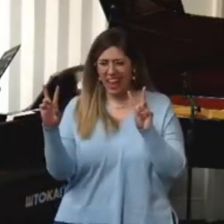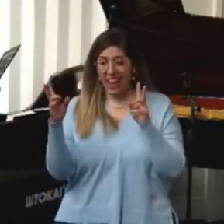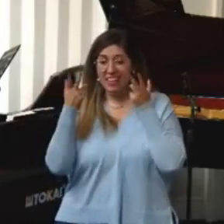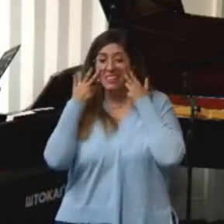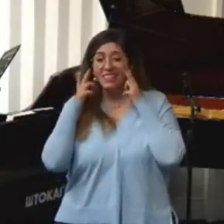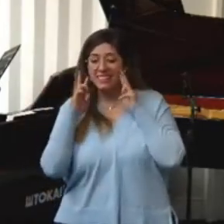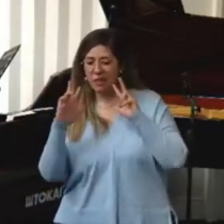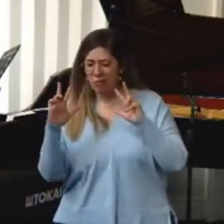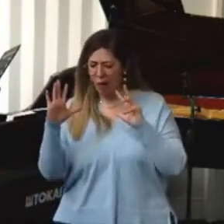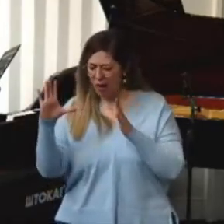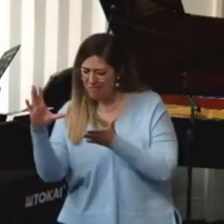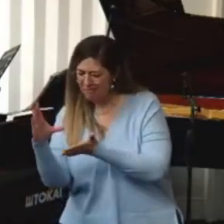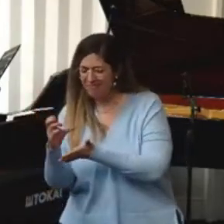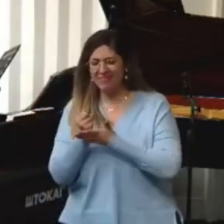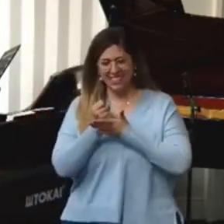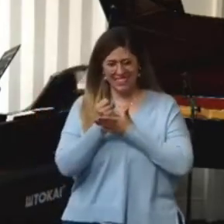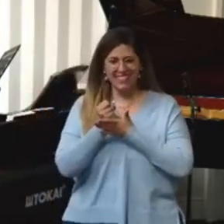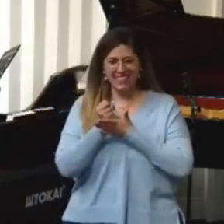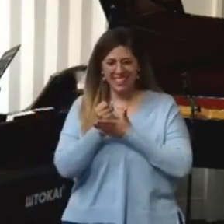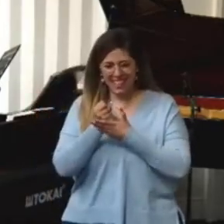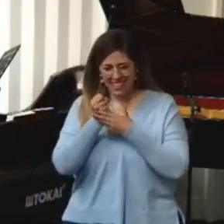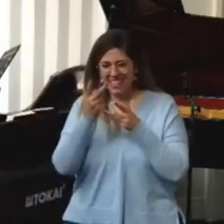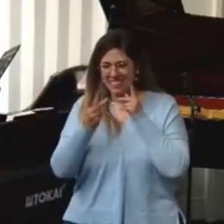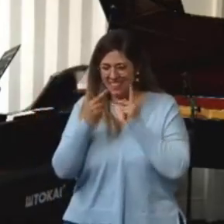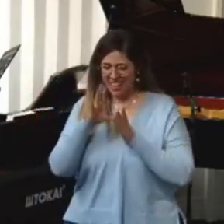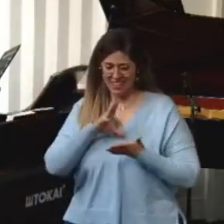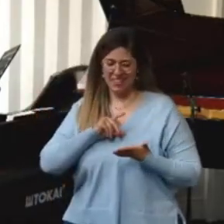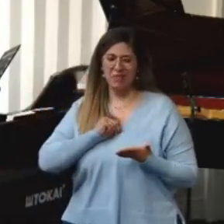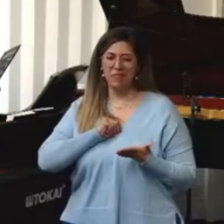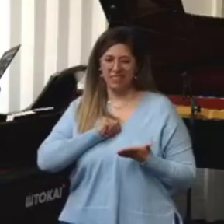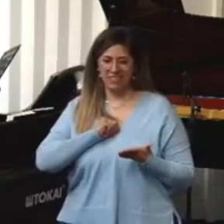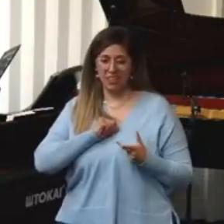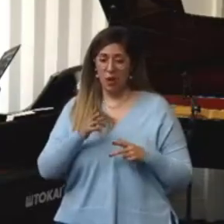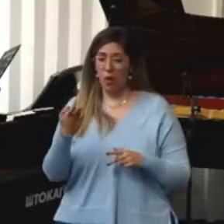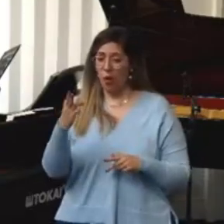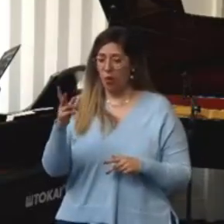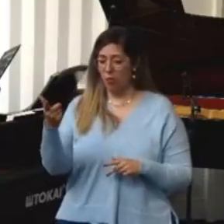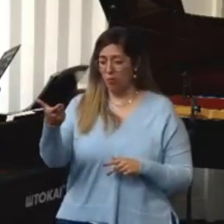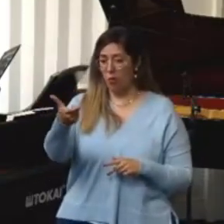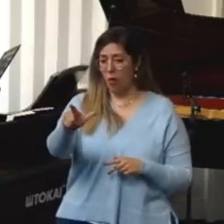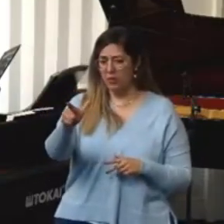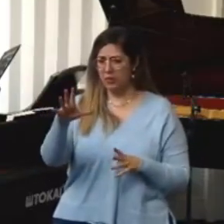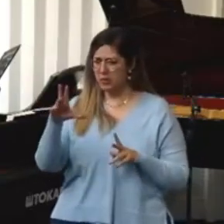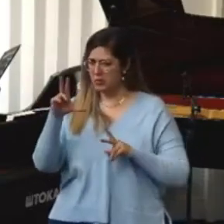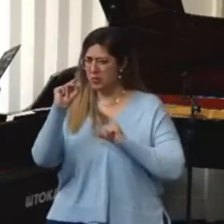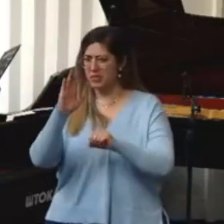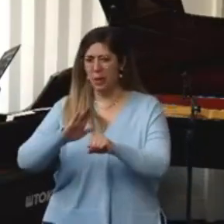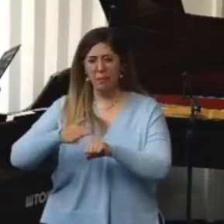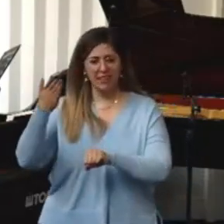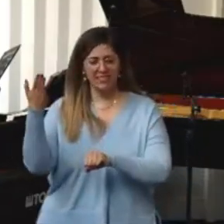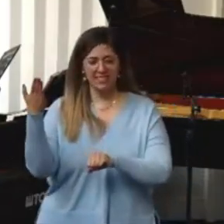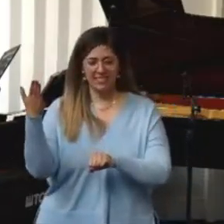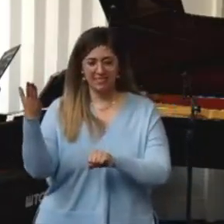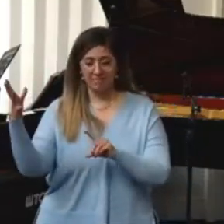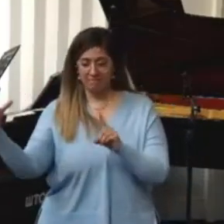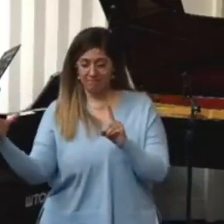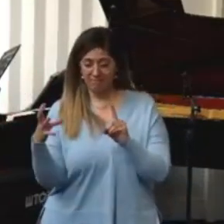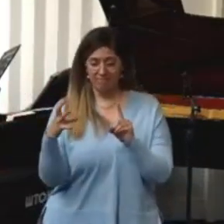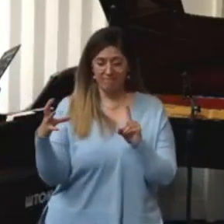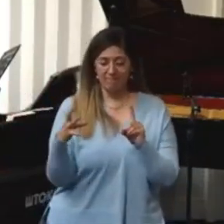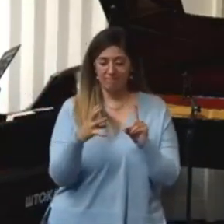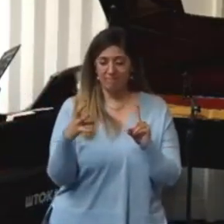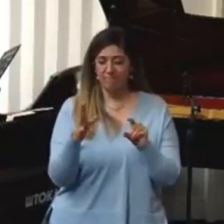impedir? Ou a força delas é maior do que a nossa? Ou os atrativos que elas têm para